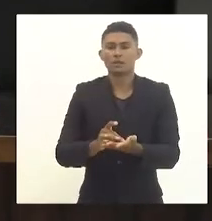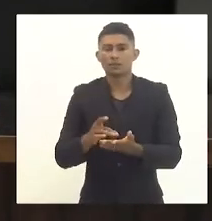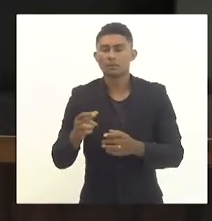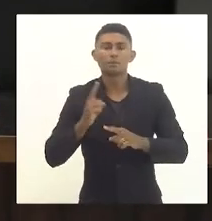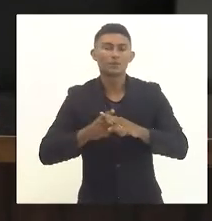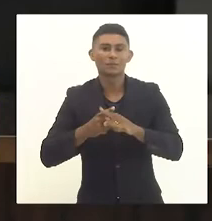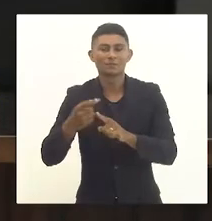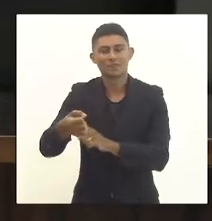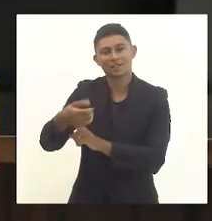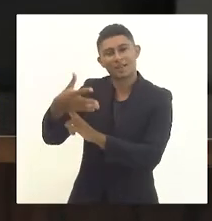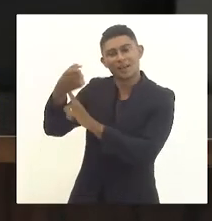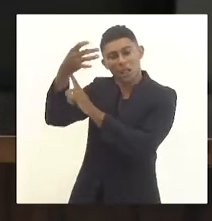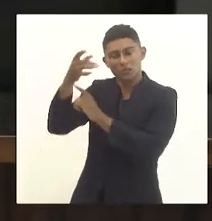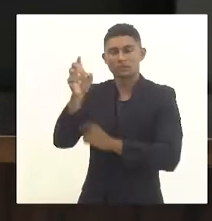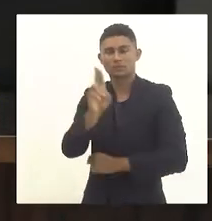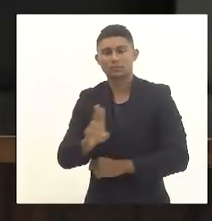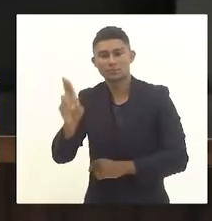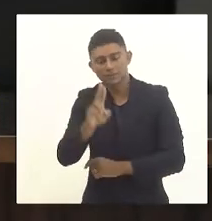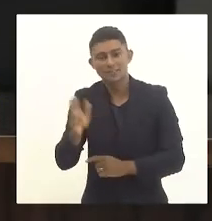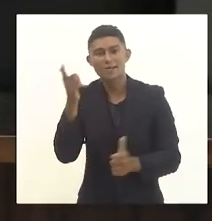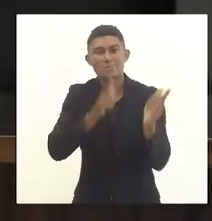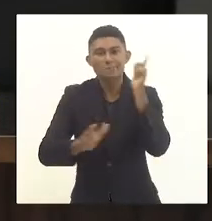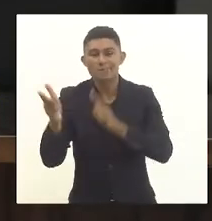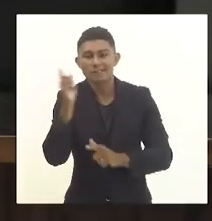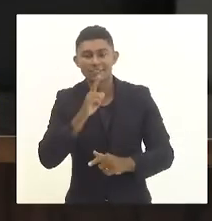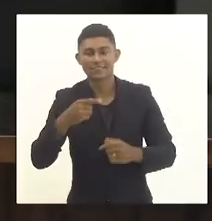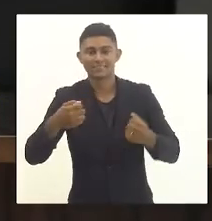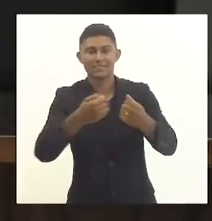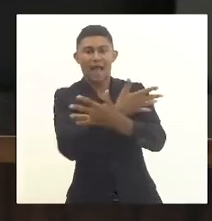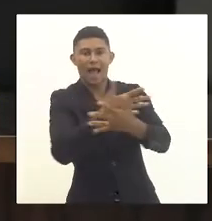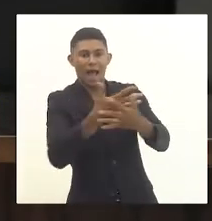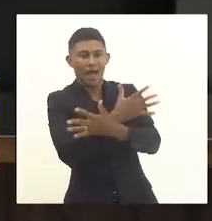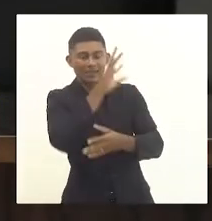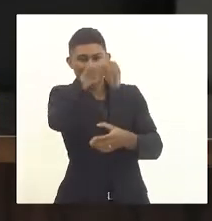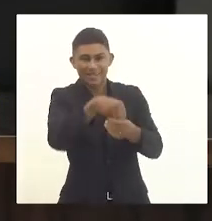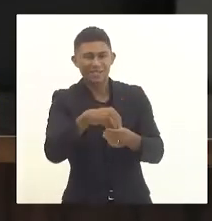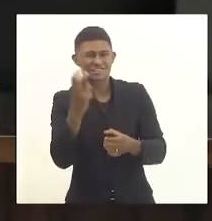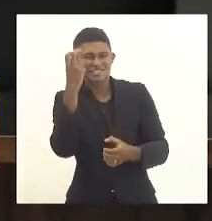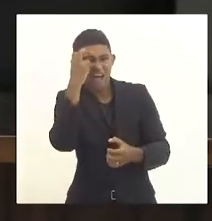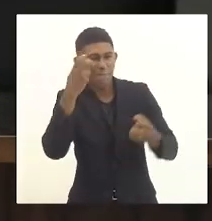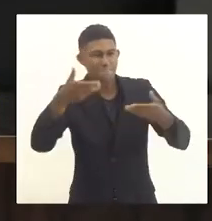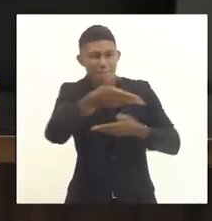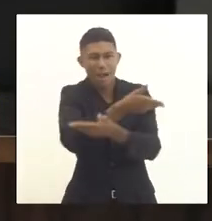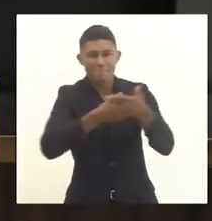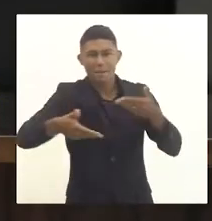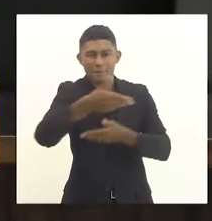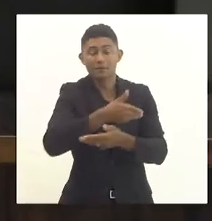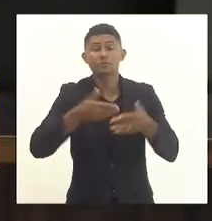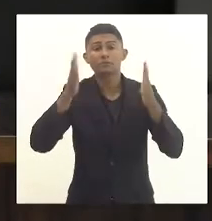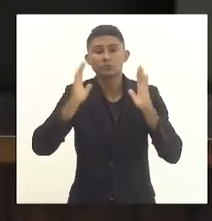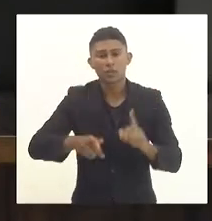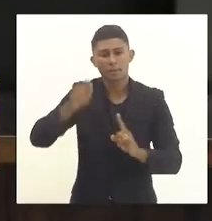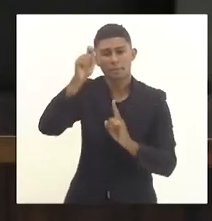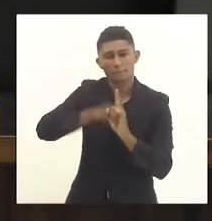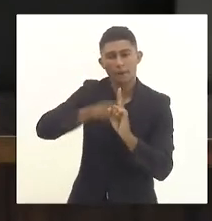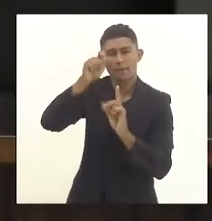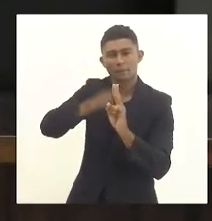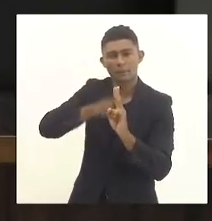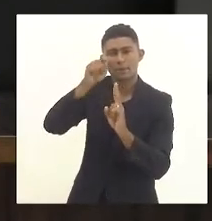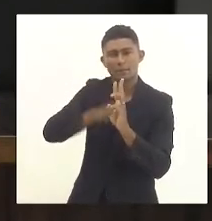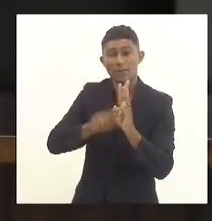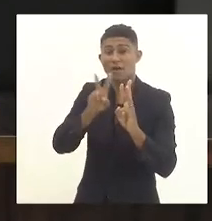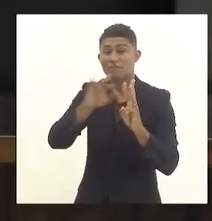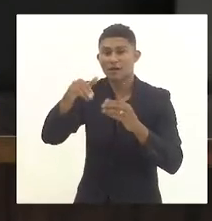tecnologias capazes de tornar nossas cidades inteligentes. Estamos há 3 meses de iniciar a implantação do